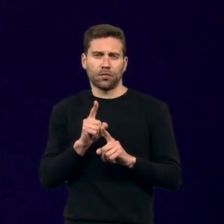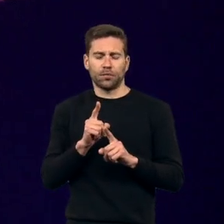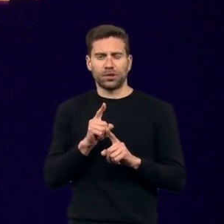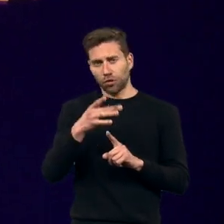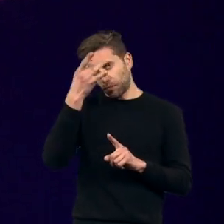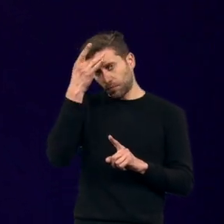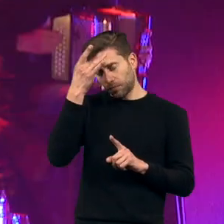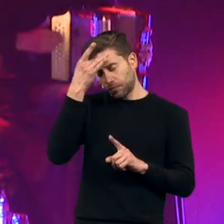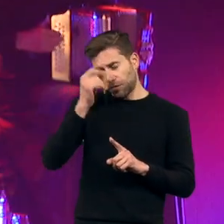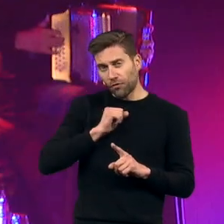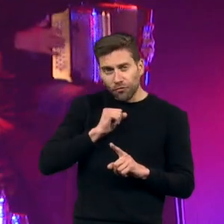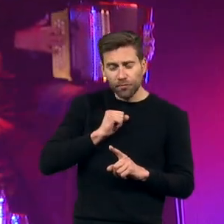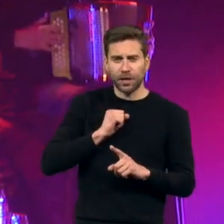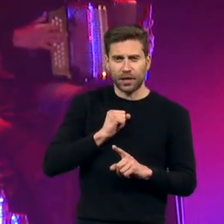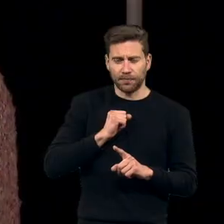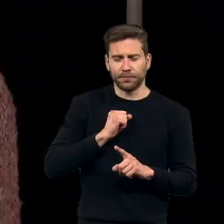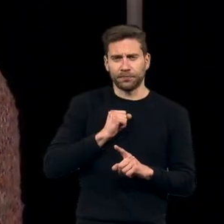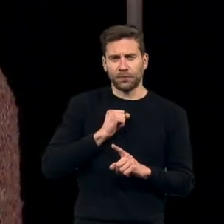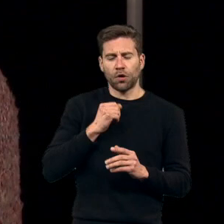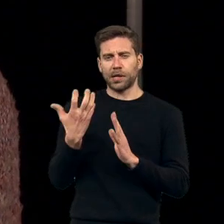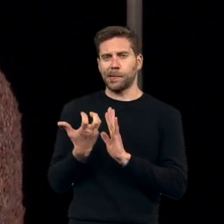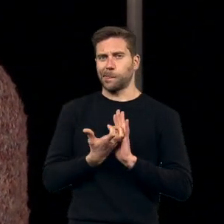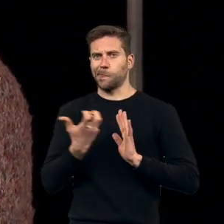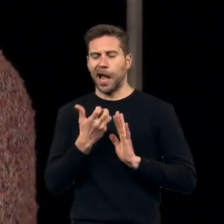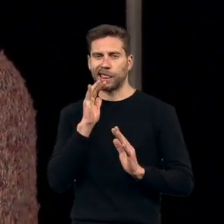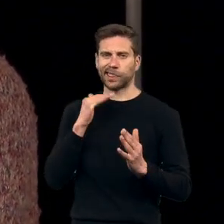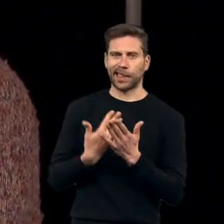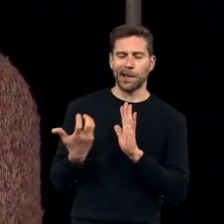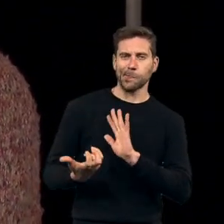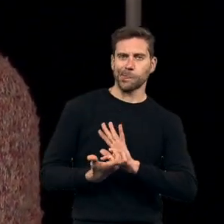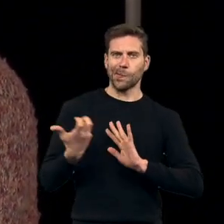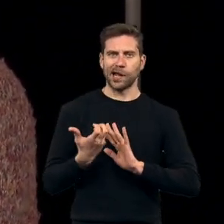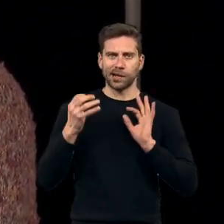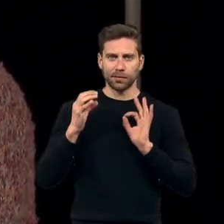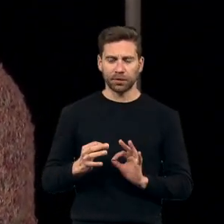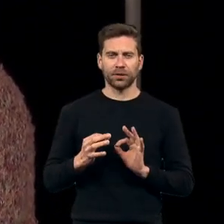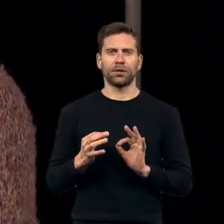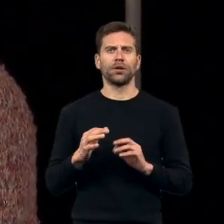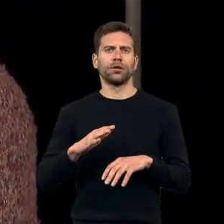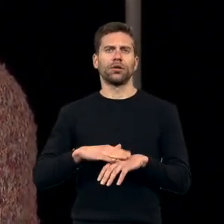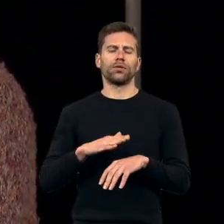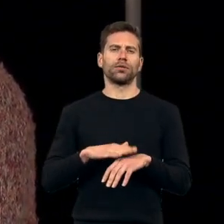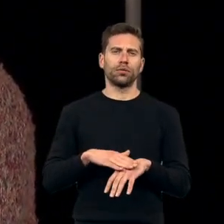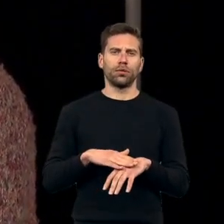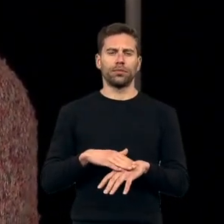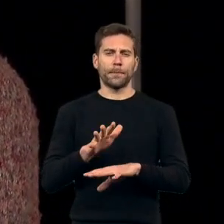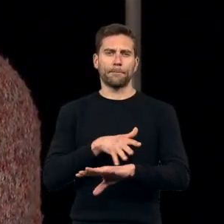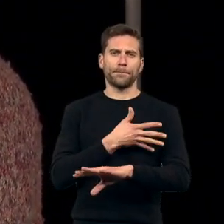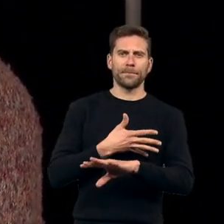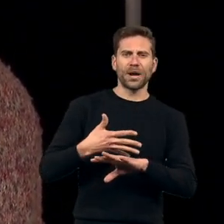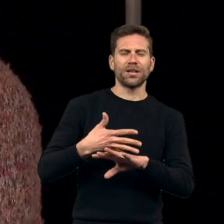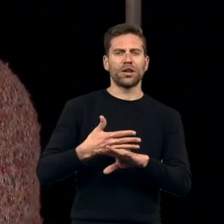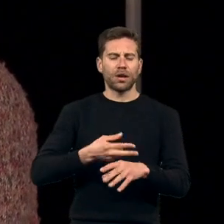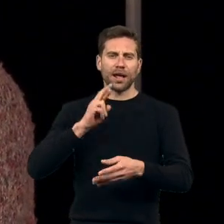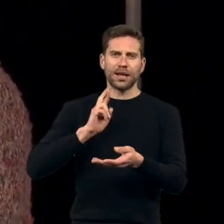que o exalta ainda mais aqui, ainda mais, não é? Porque se percebe que os poemas não são só aquelas coisas herméticas,